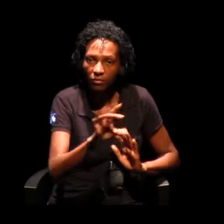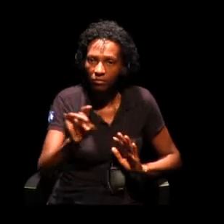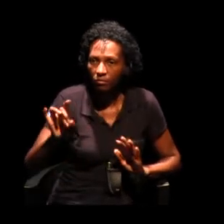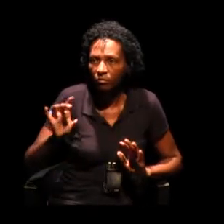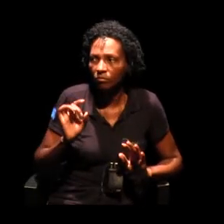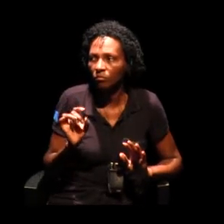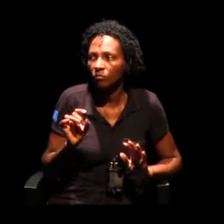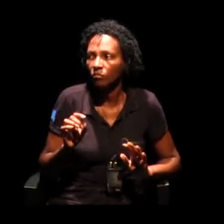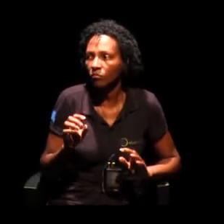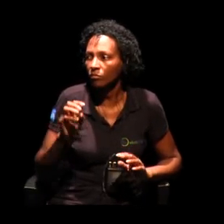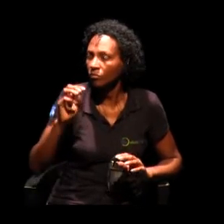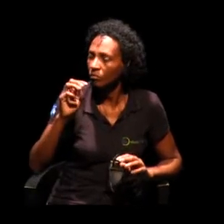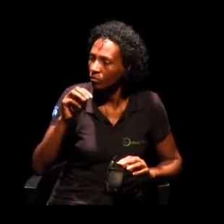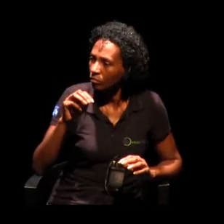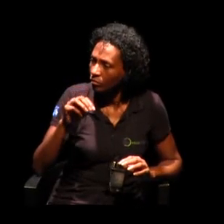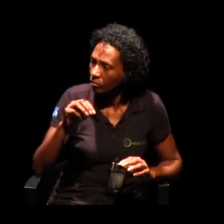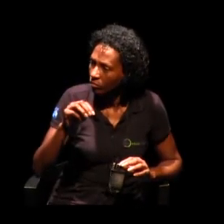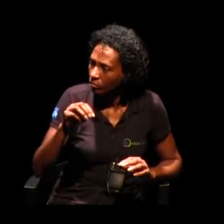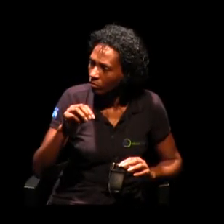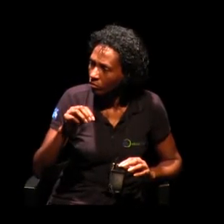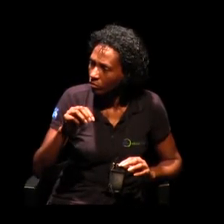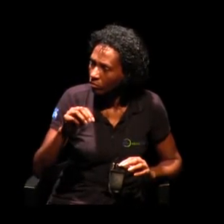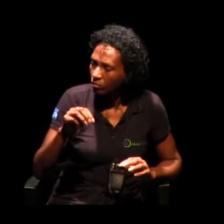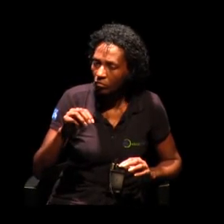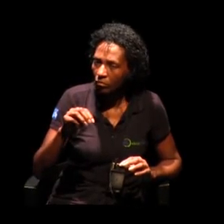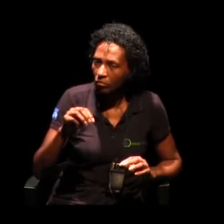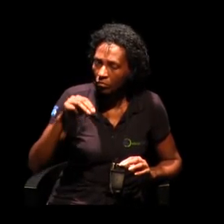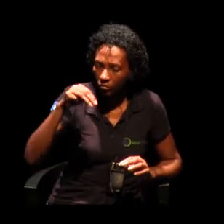era controlado. Em cada um desses casos,